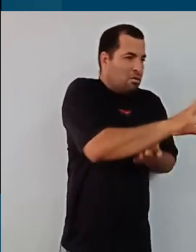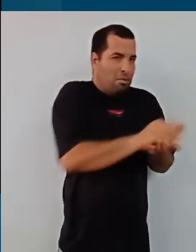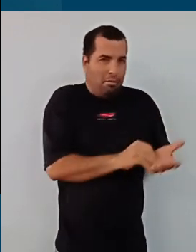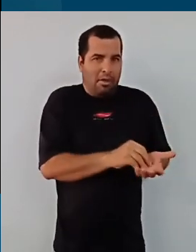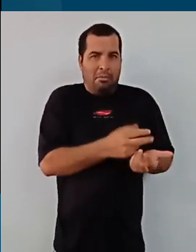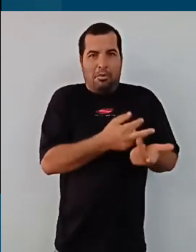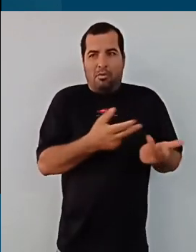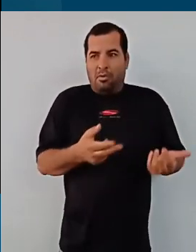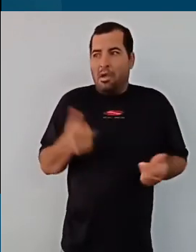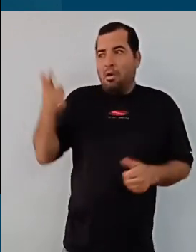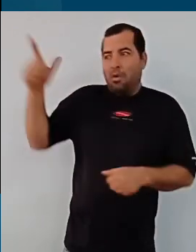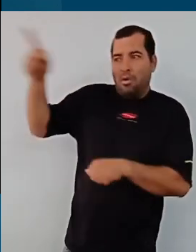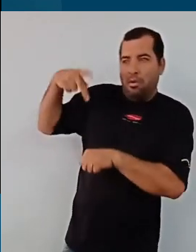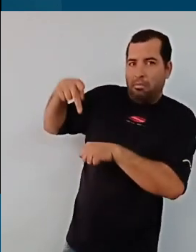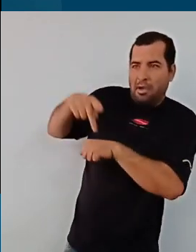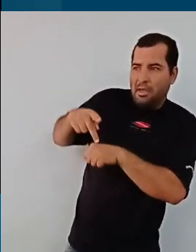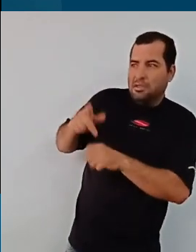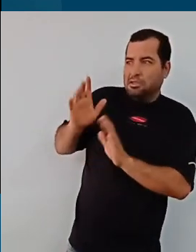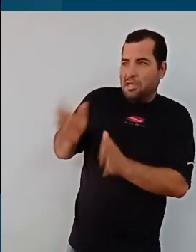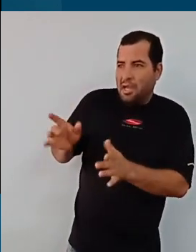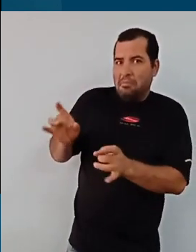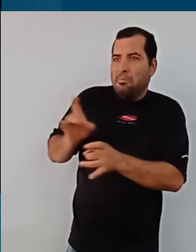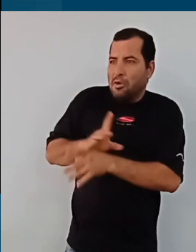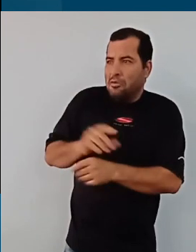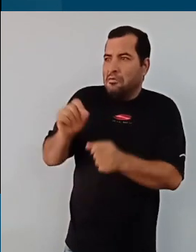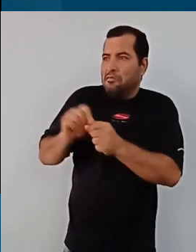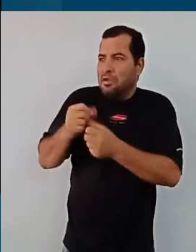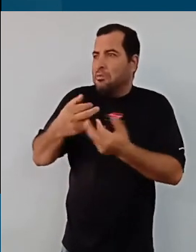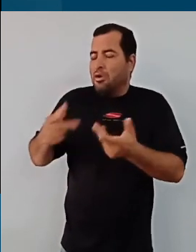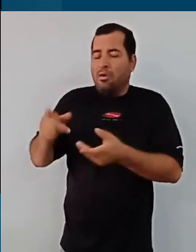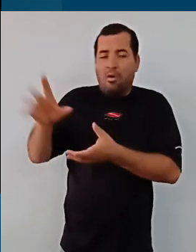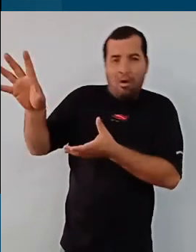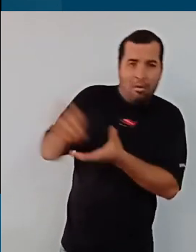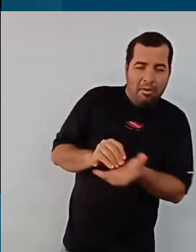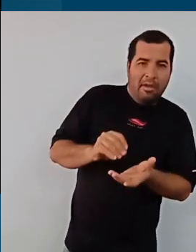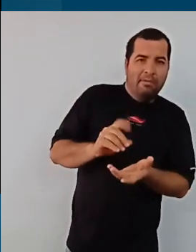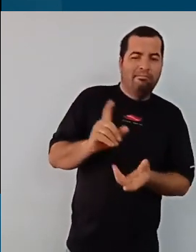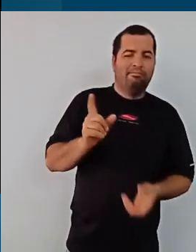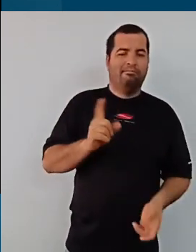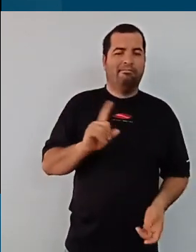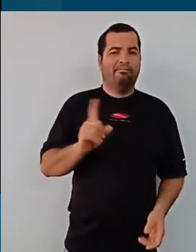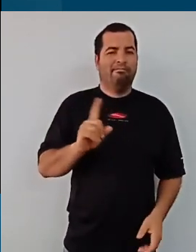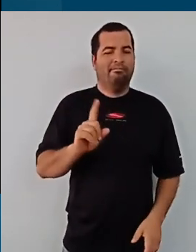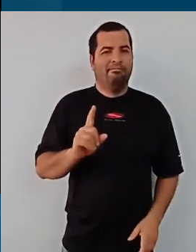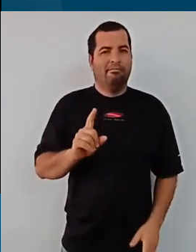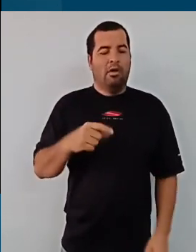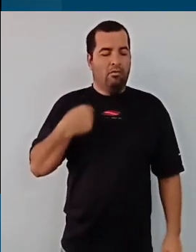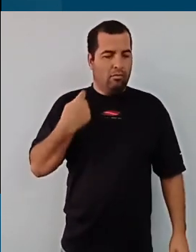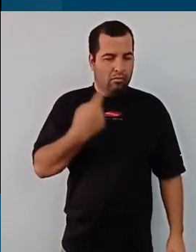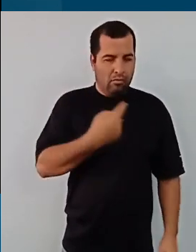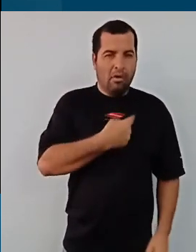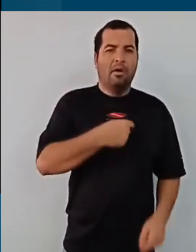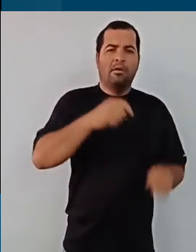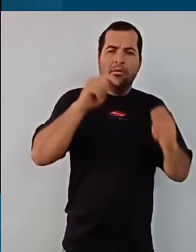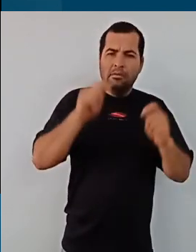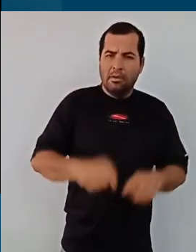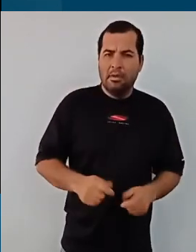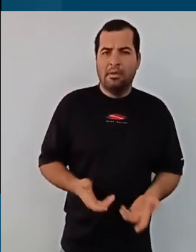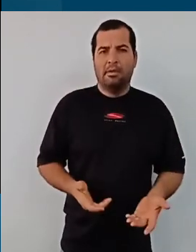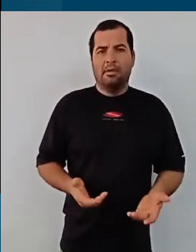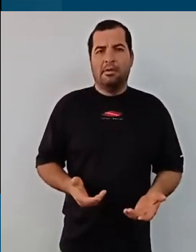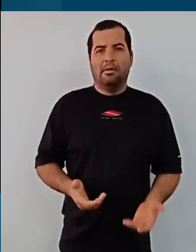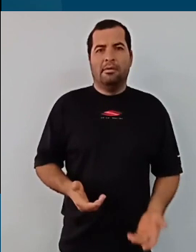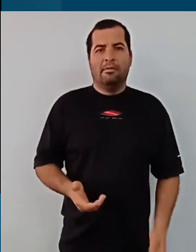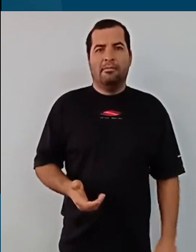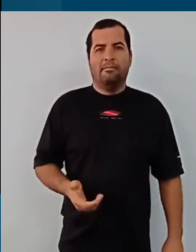o país X, o país Y fez assado, faz assim. Acho que o Calegari, como sociólogo, deve estar